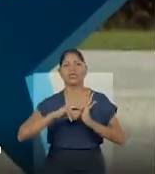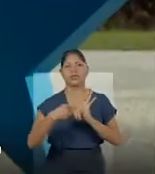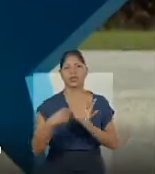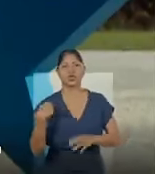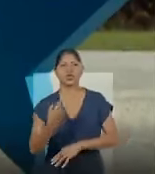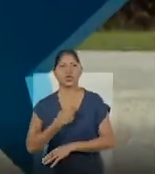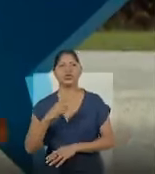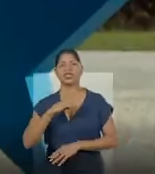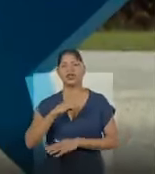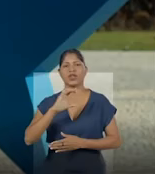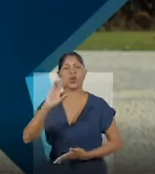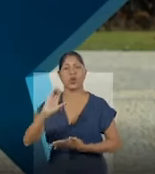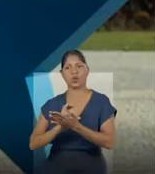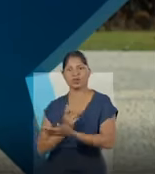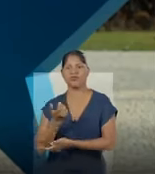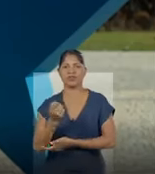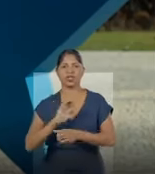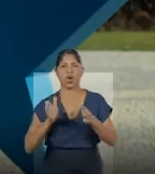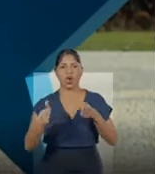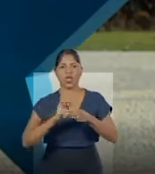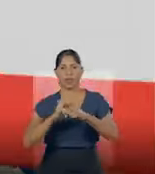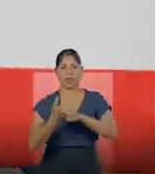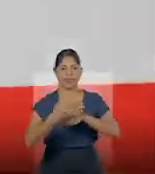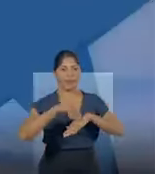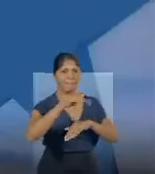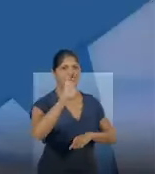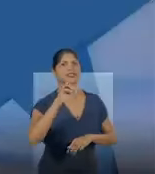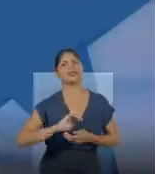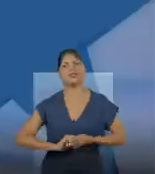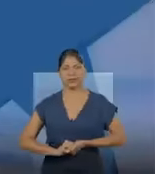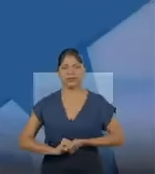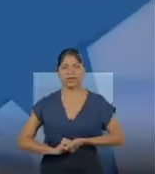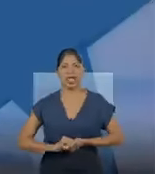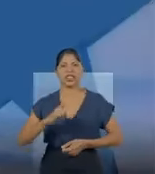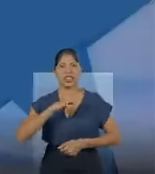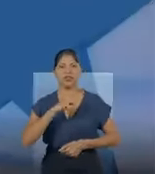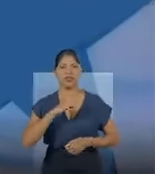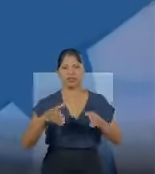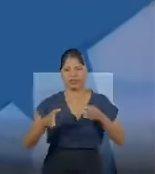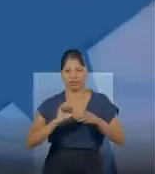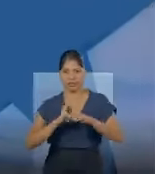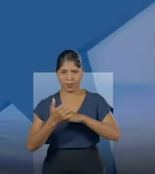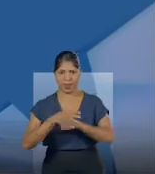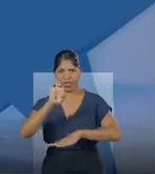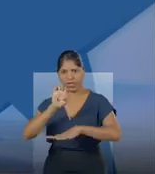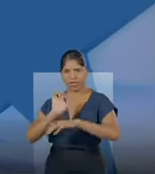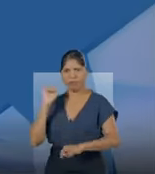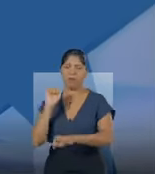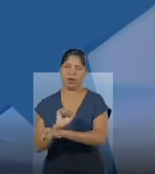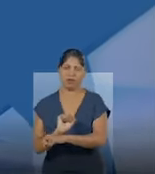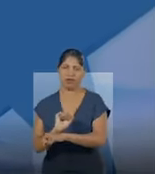que mais investiu em auxílio financeiro durante a pandemia. Com a pandemia, muitos estados paralisaram